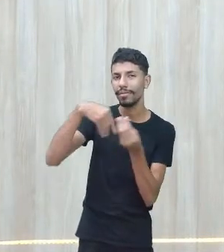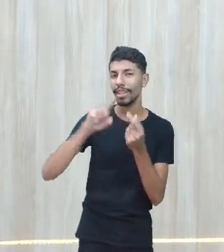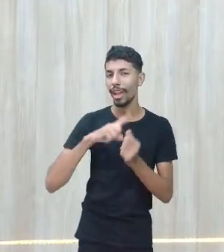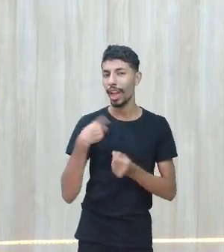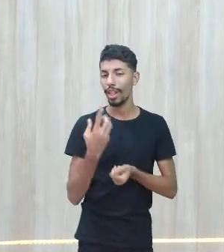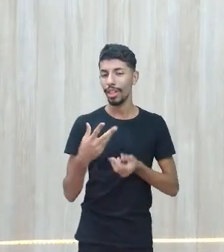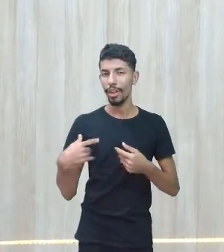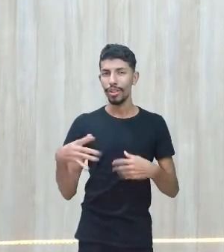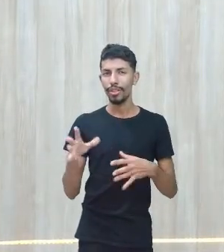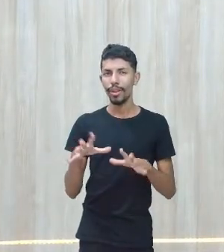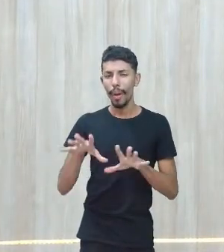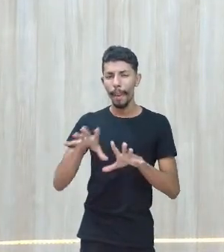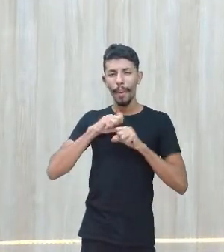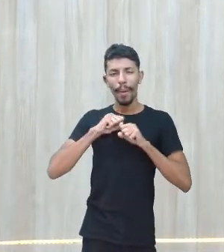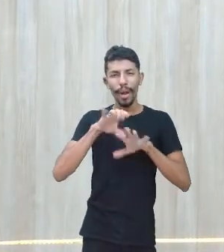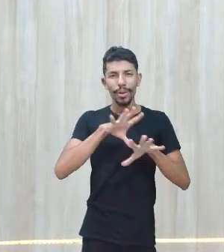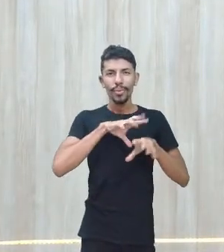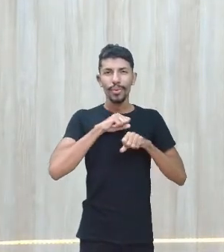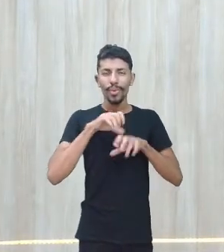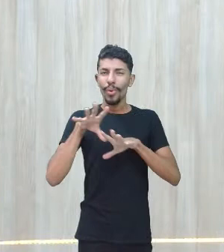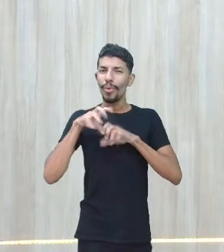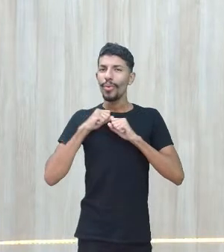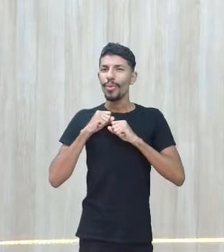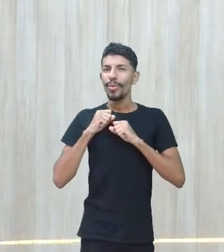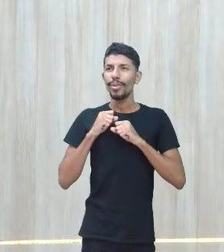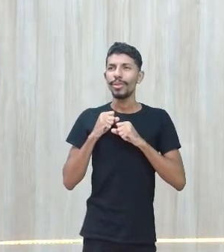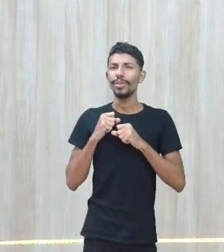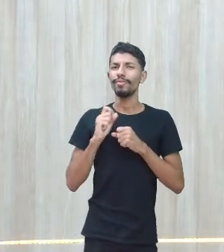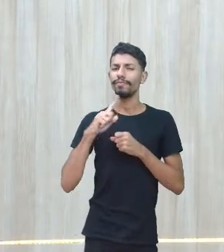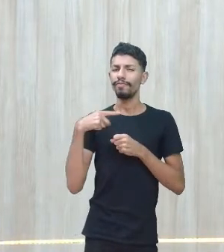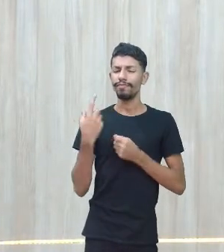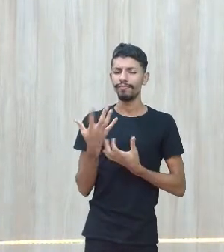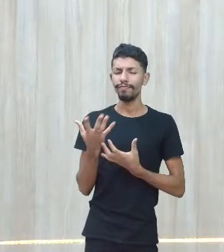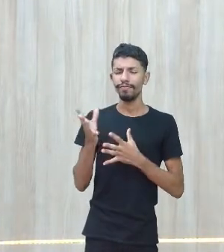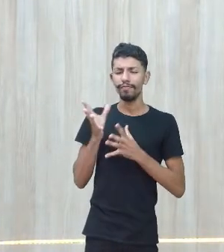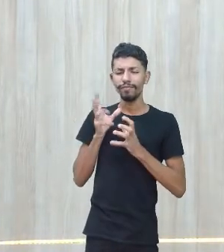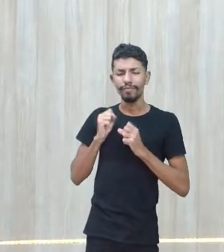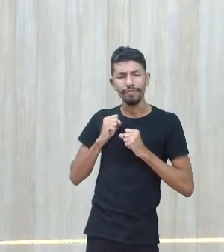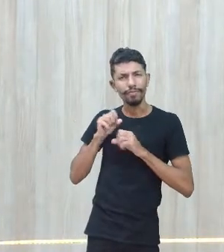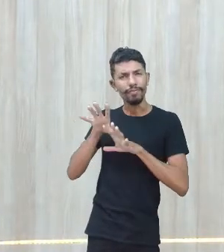começa a incorporar essa